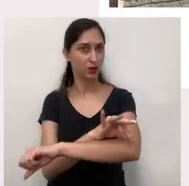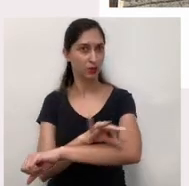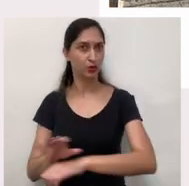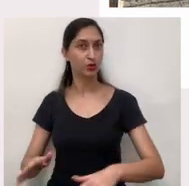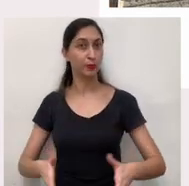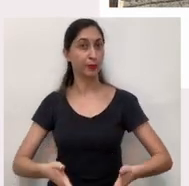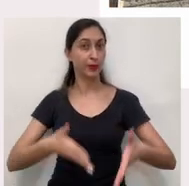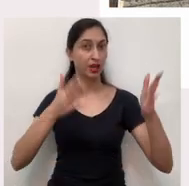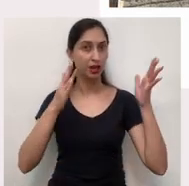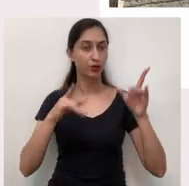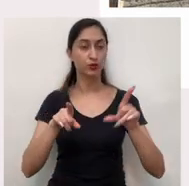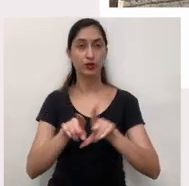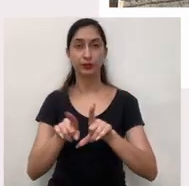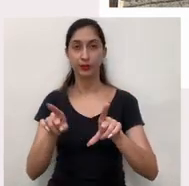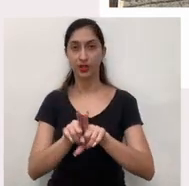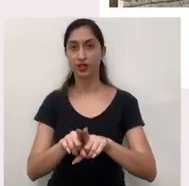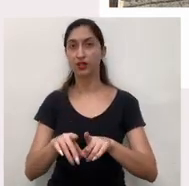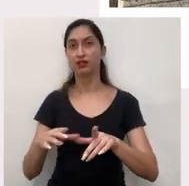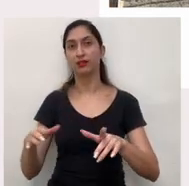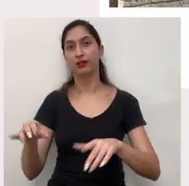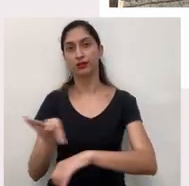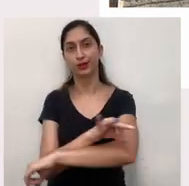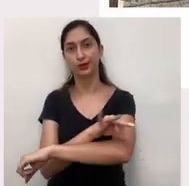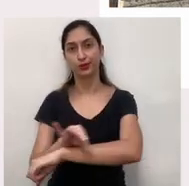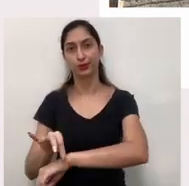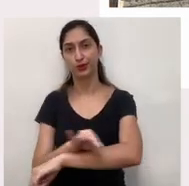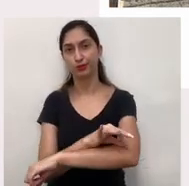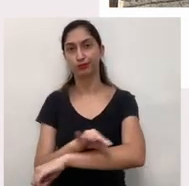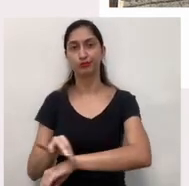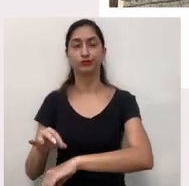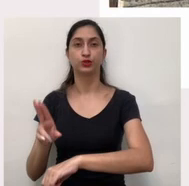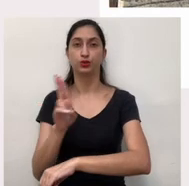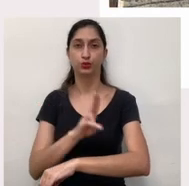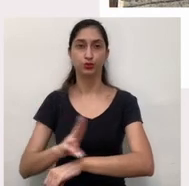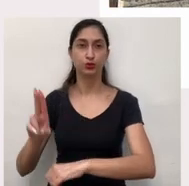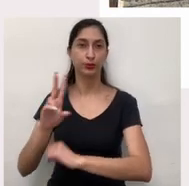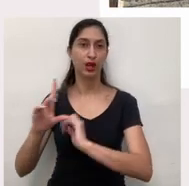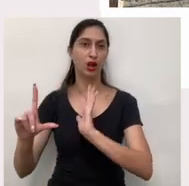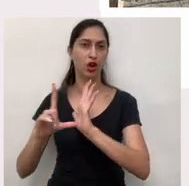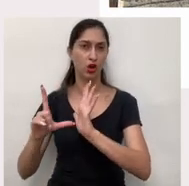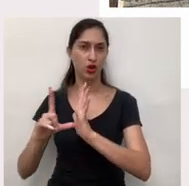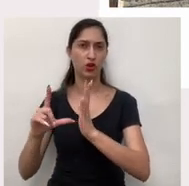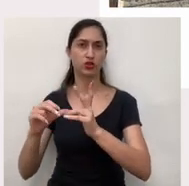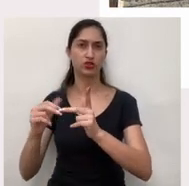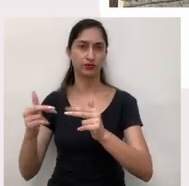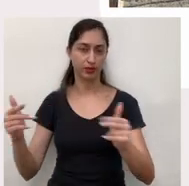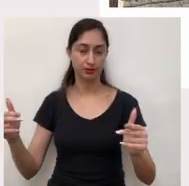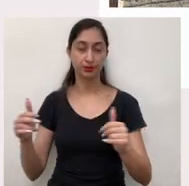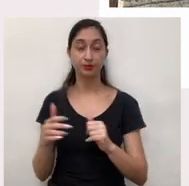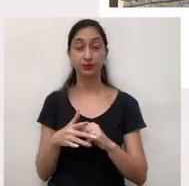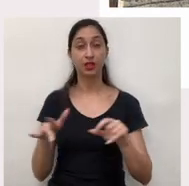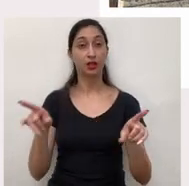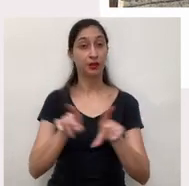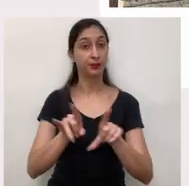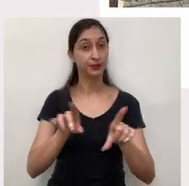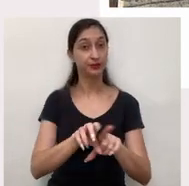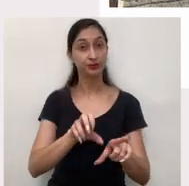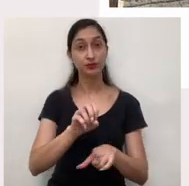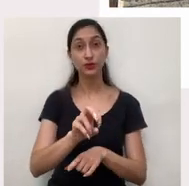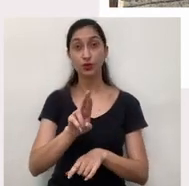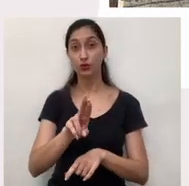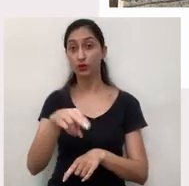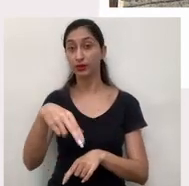prédios e muitas arquiteturas comerciais, né? De uso comercial. Um ornamento abstrato e